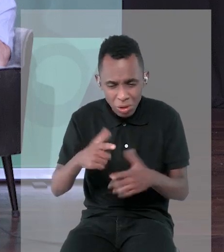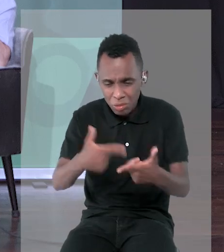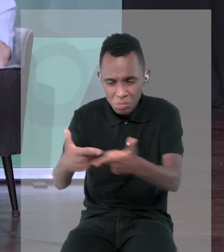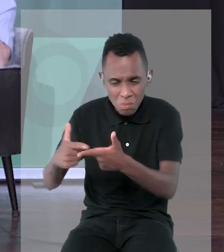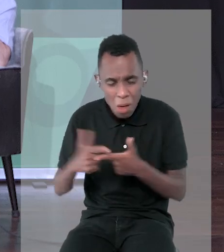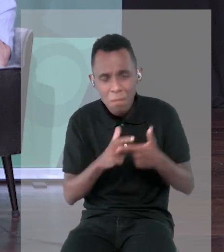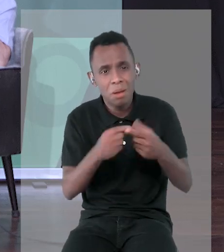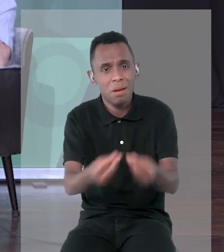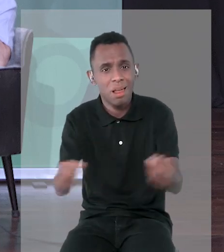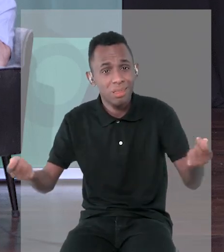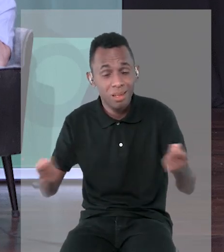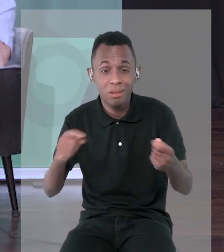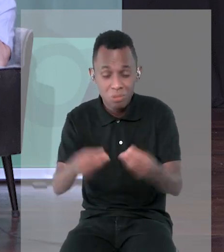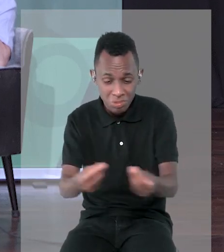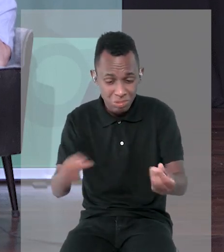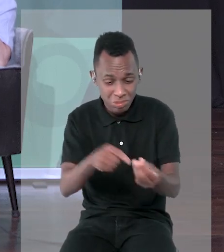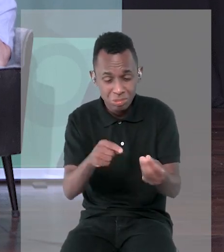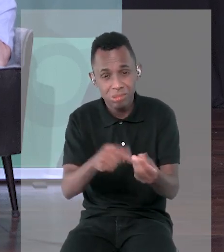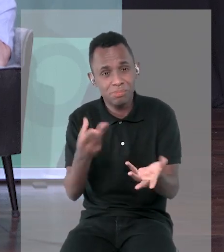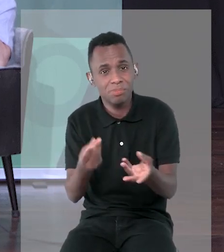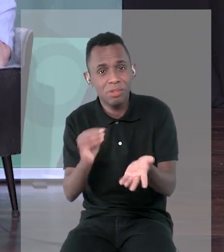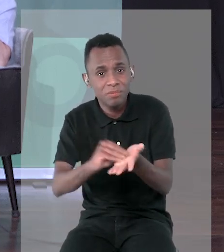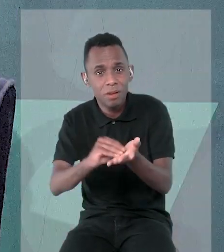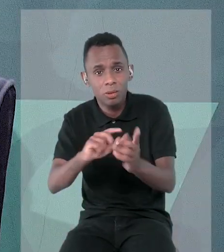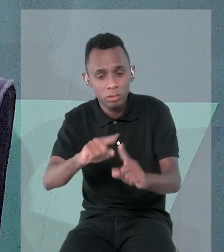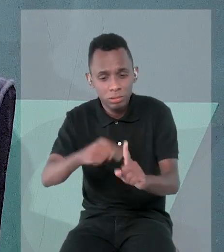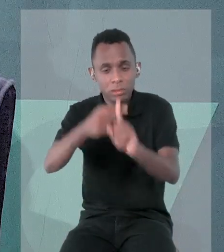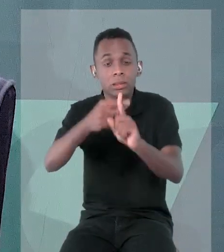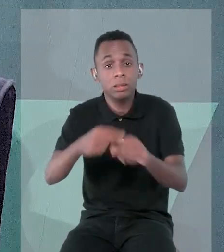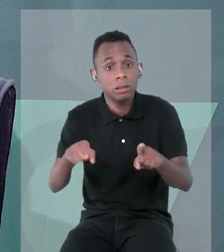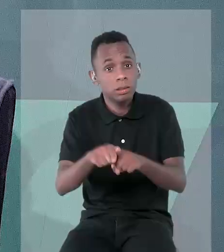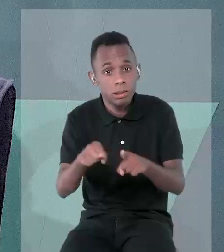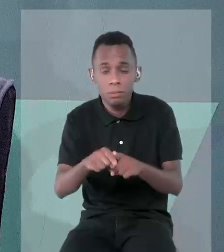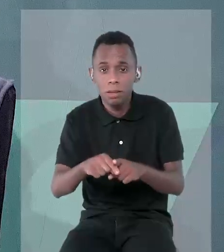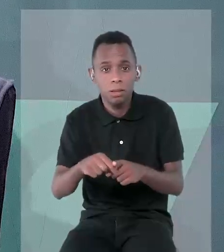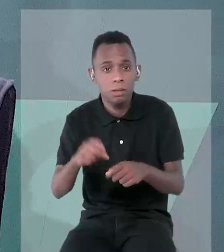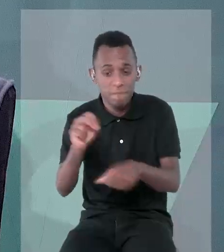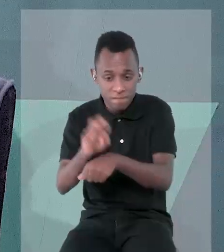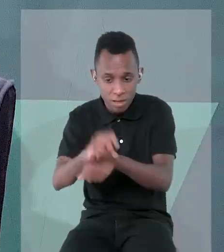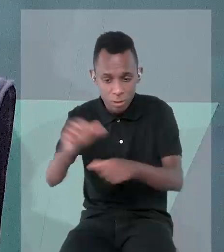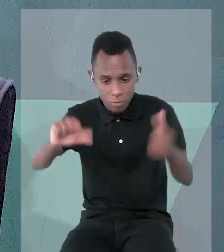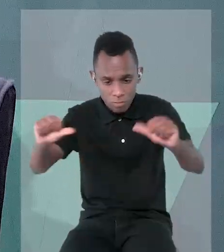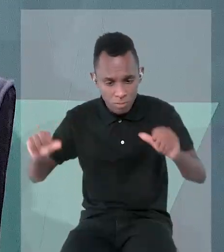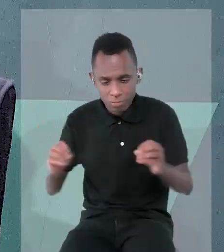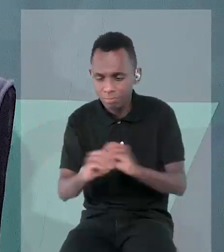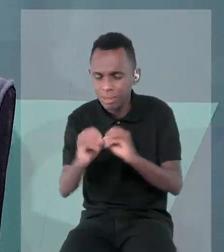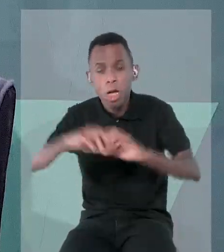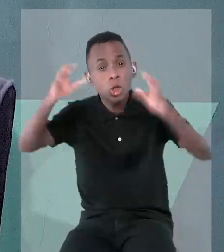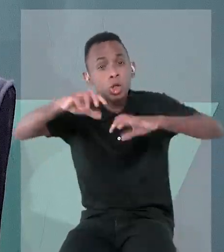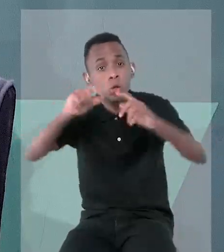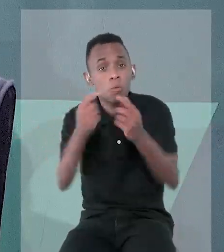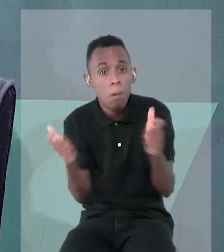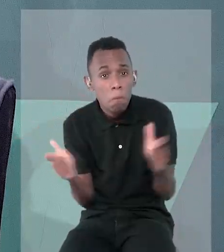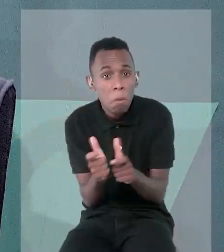outras encostas, é uma terra muito escassa, foi plantada sem usar herbicida, com pouquíssima chuva, e